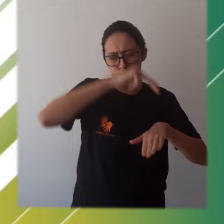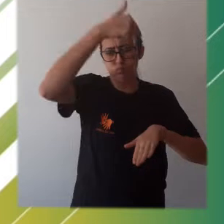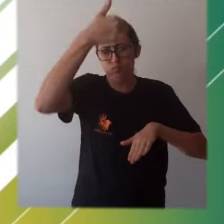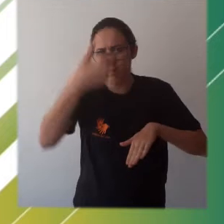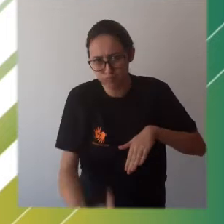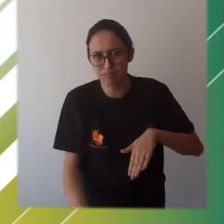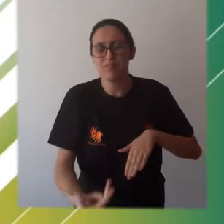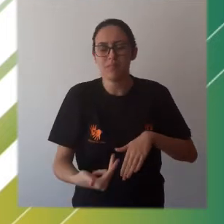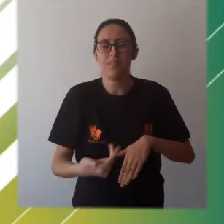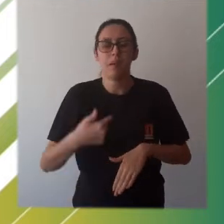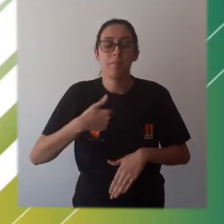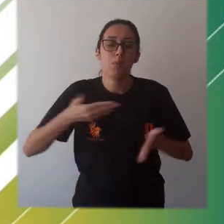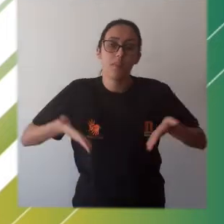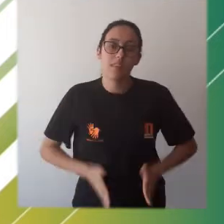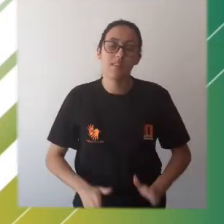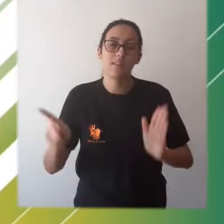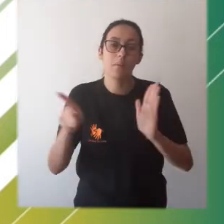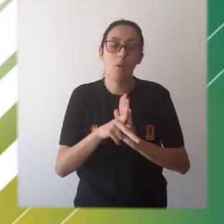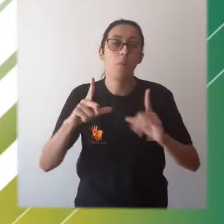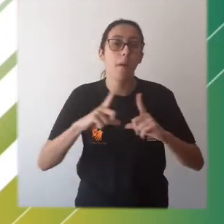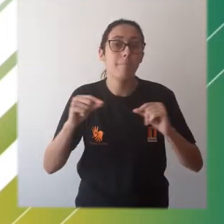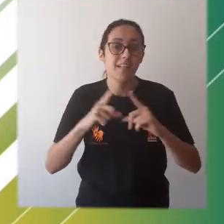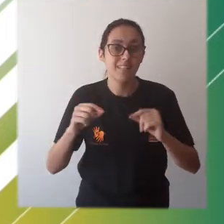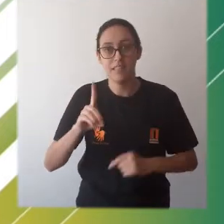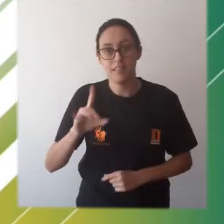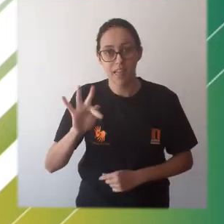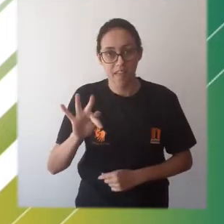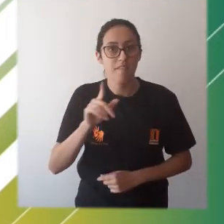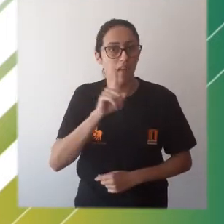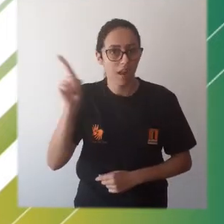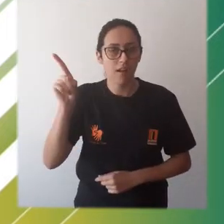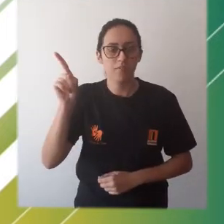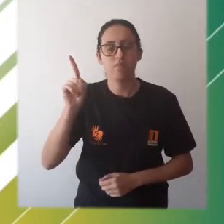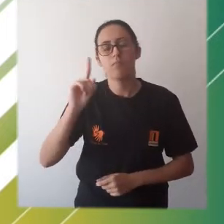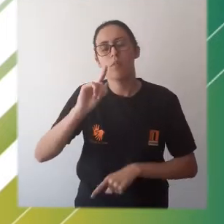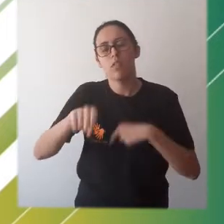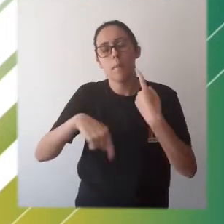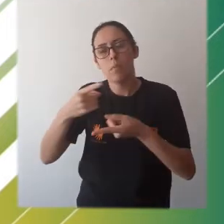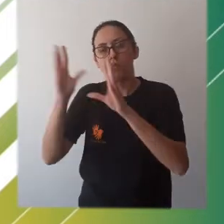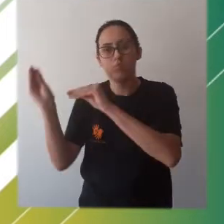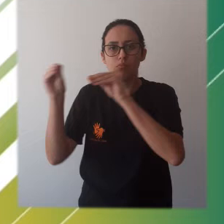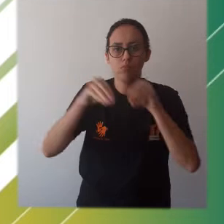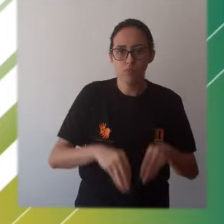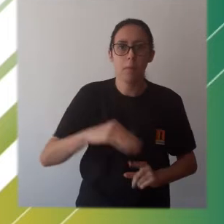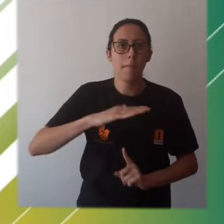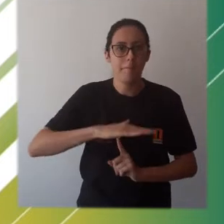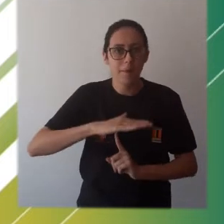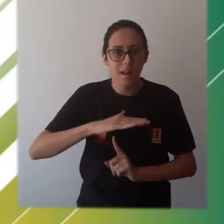Em 1979, eu sou natural de Brasília, Distrito Federal. Em 79, mudei para o